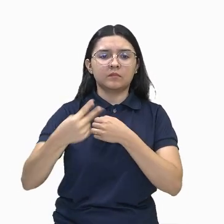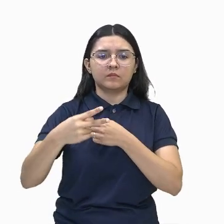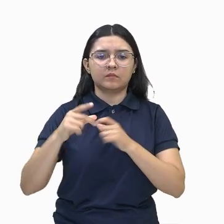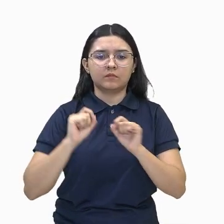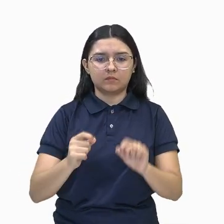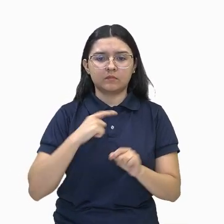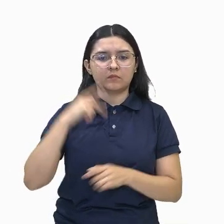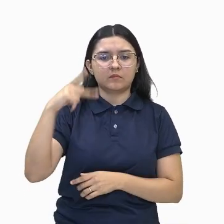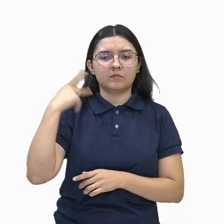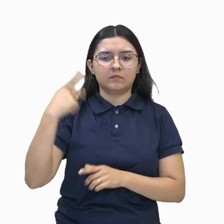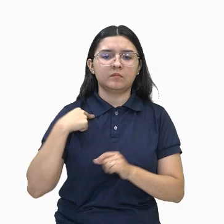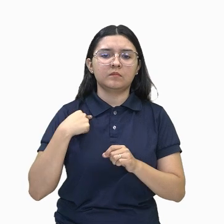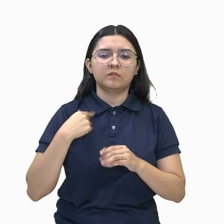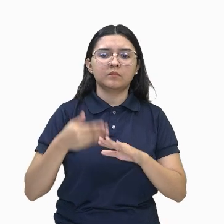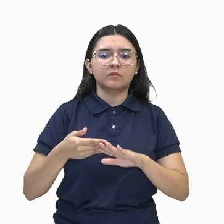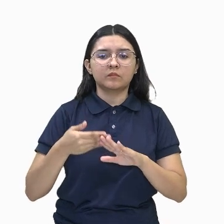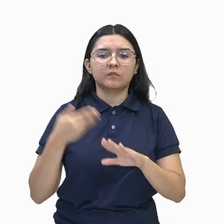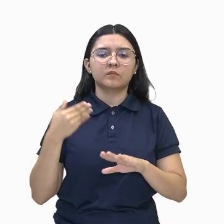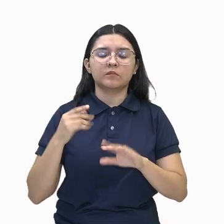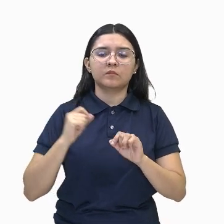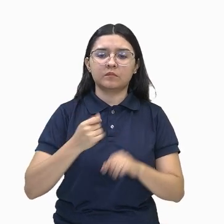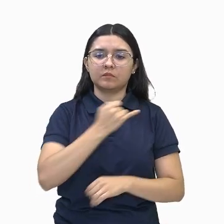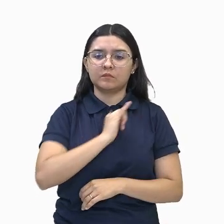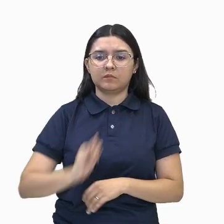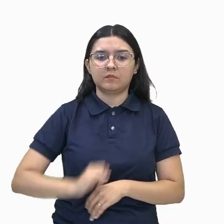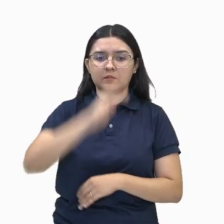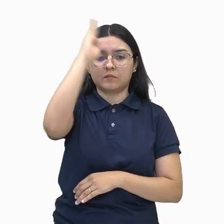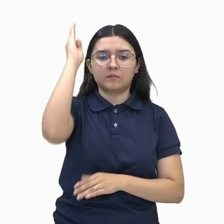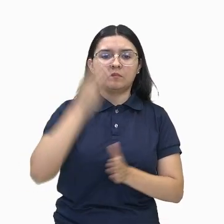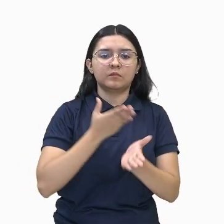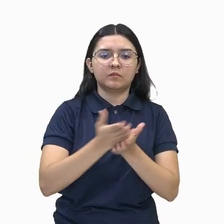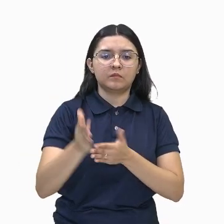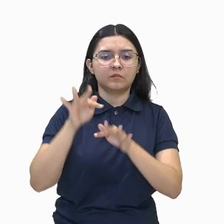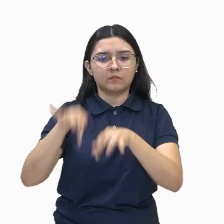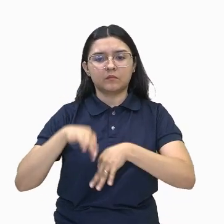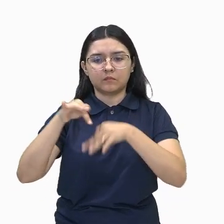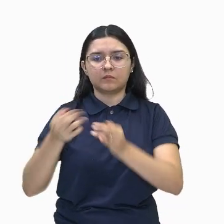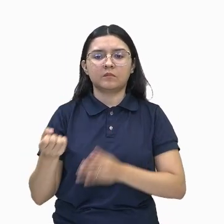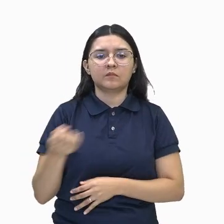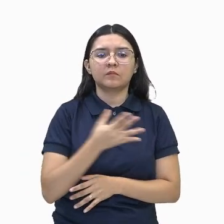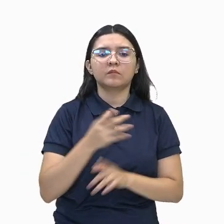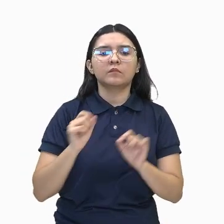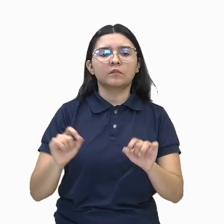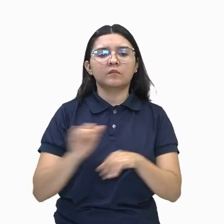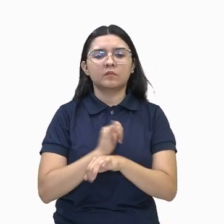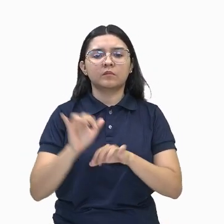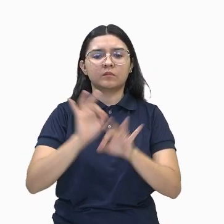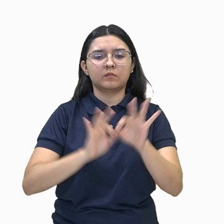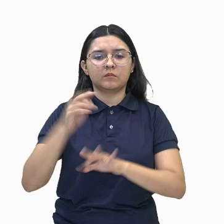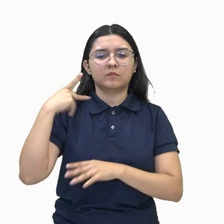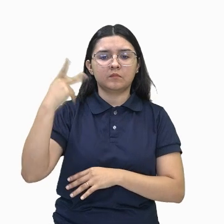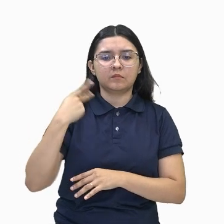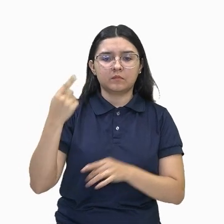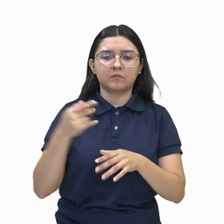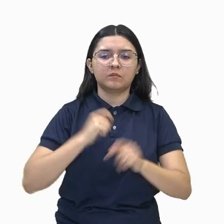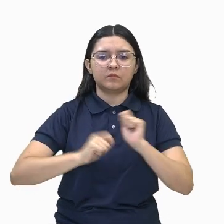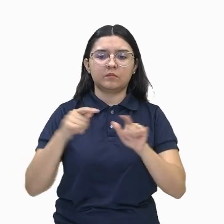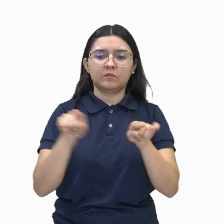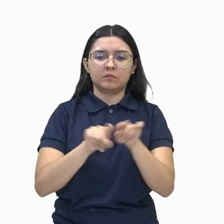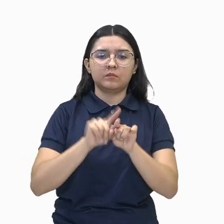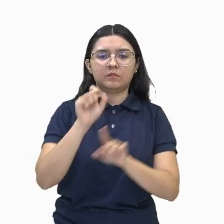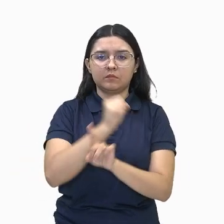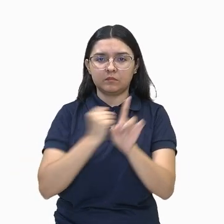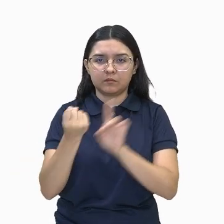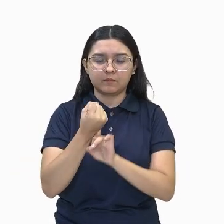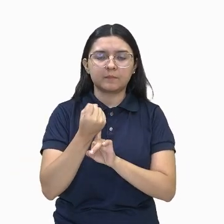antigo Império Romano. Nascia o feudalismo, uma nova forma de organização política, econômica e